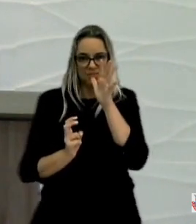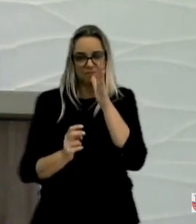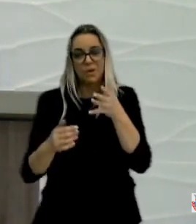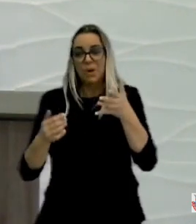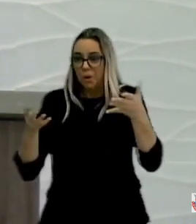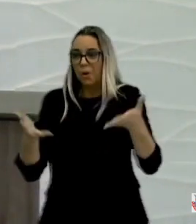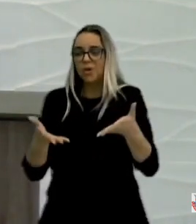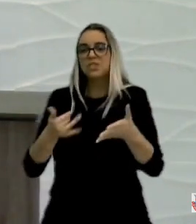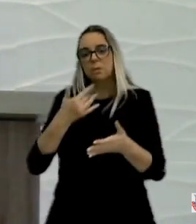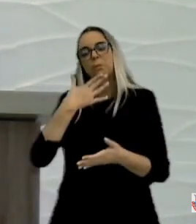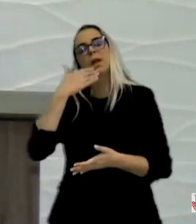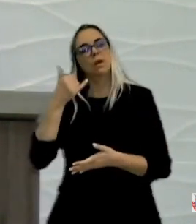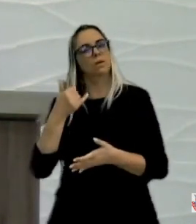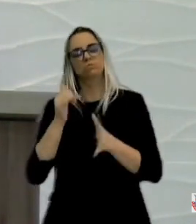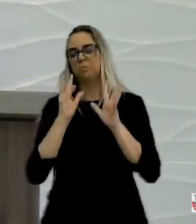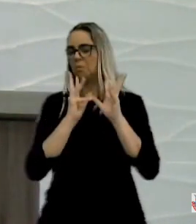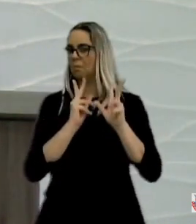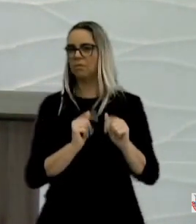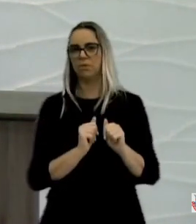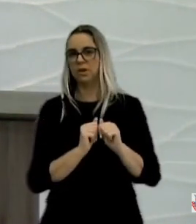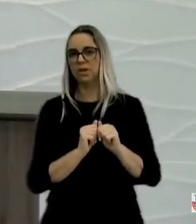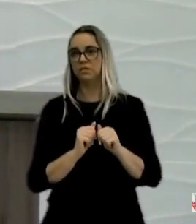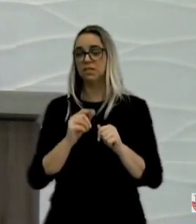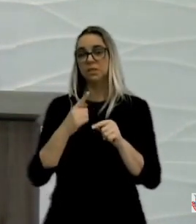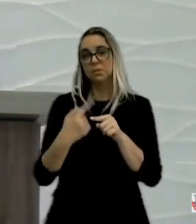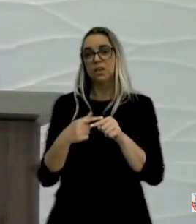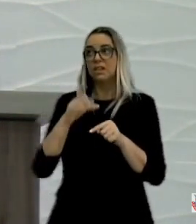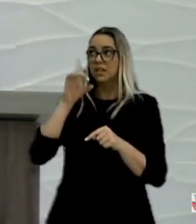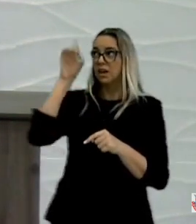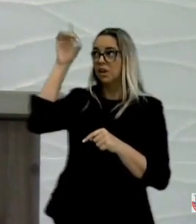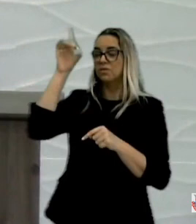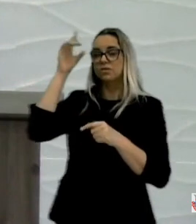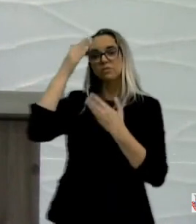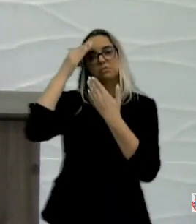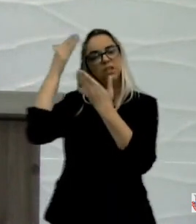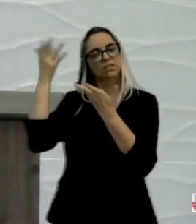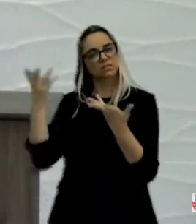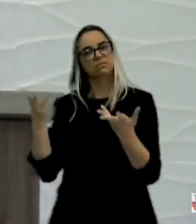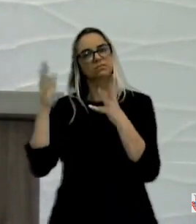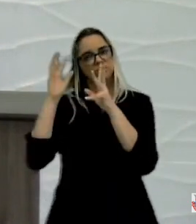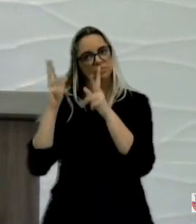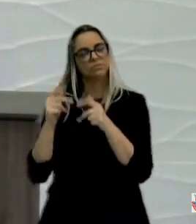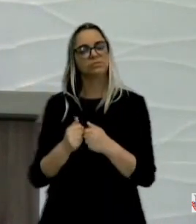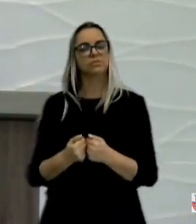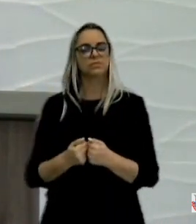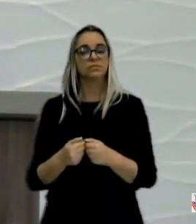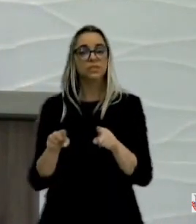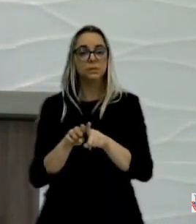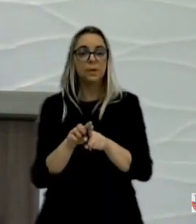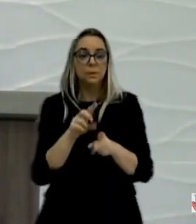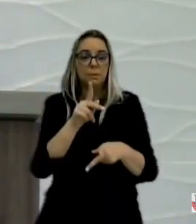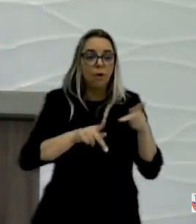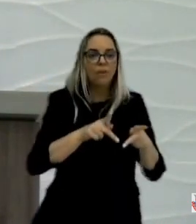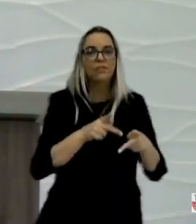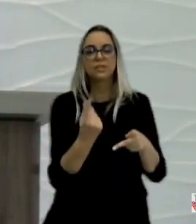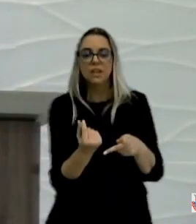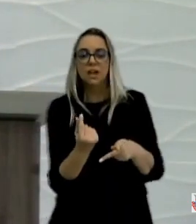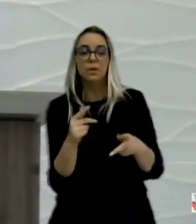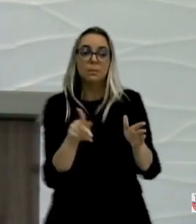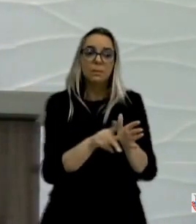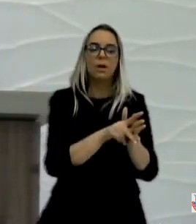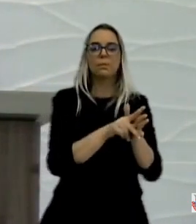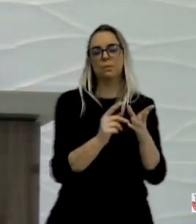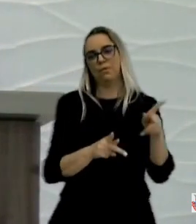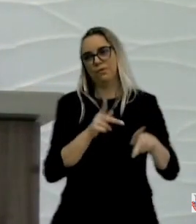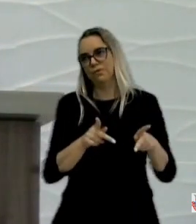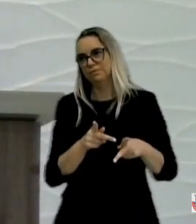bem, graças a Deus, e o investimento que é feito com o dinheiro do povo, que é voltado para o povo.